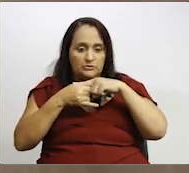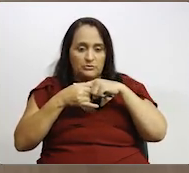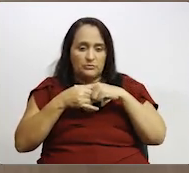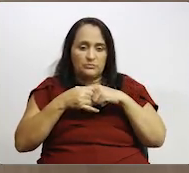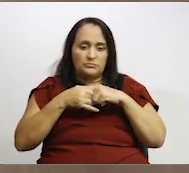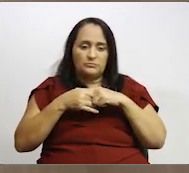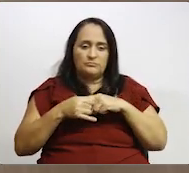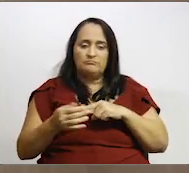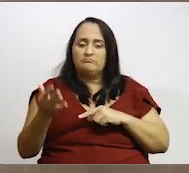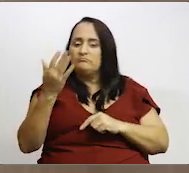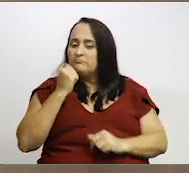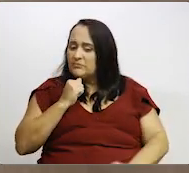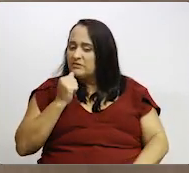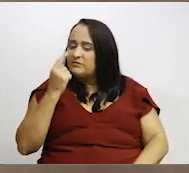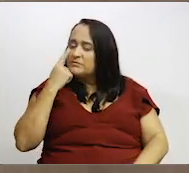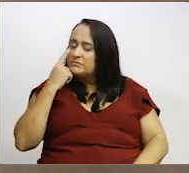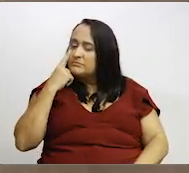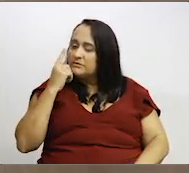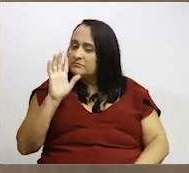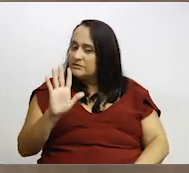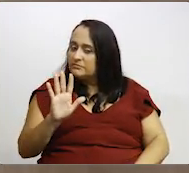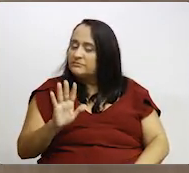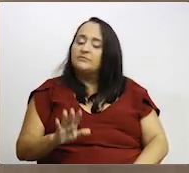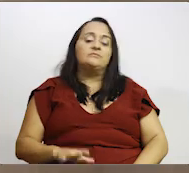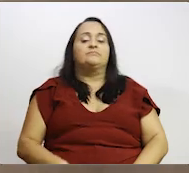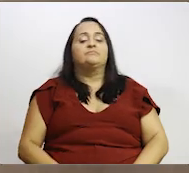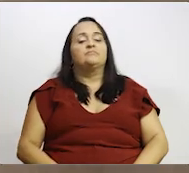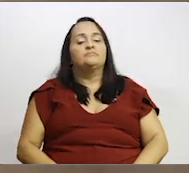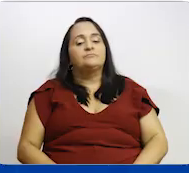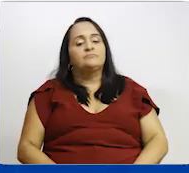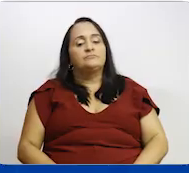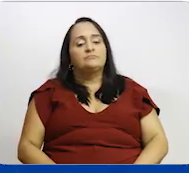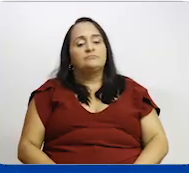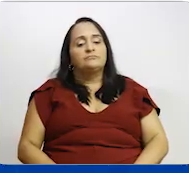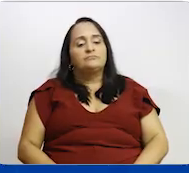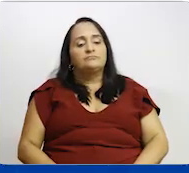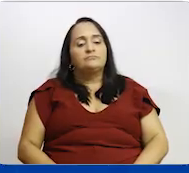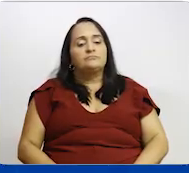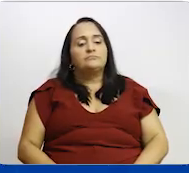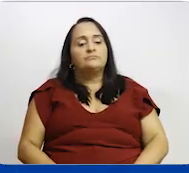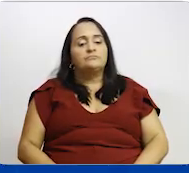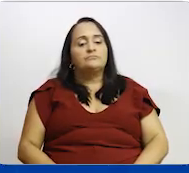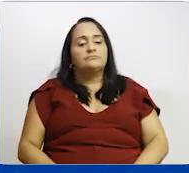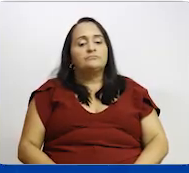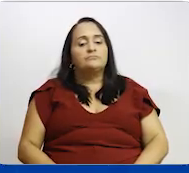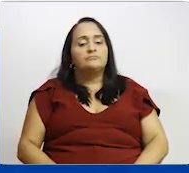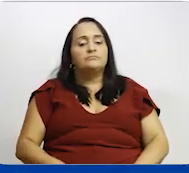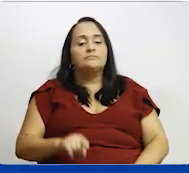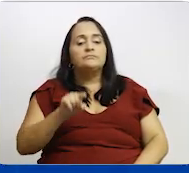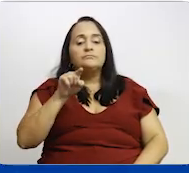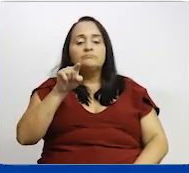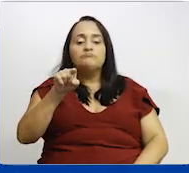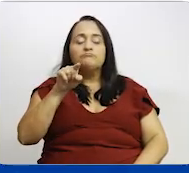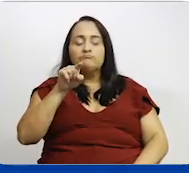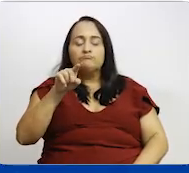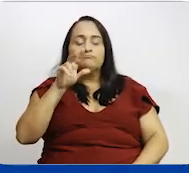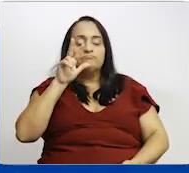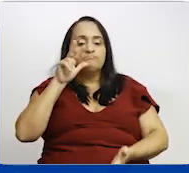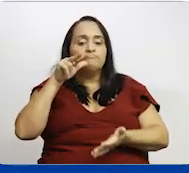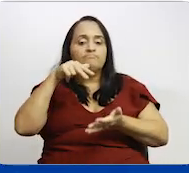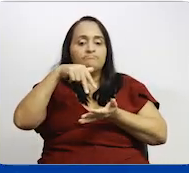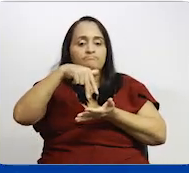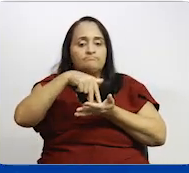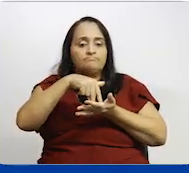fração. Vamos para uma questão? Olha aí. posicione corretamente